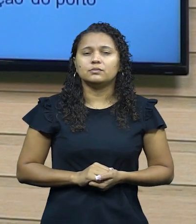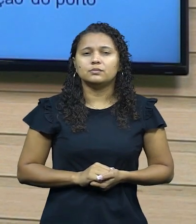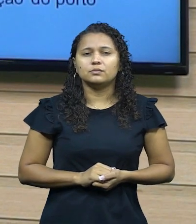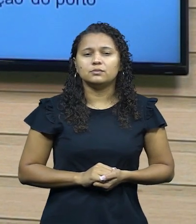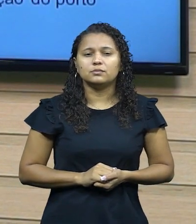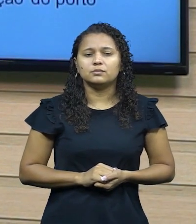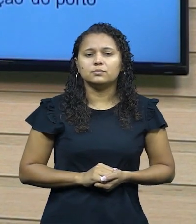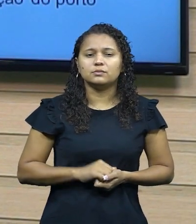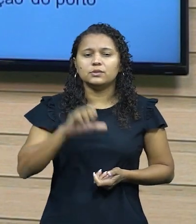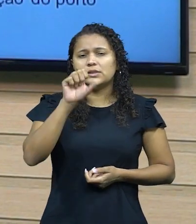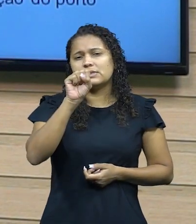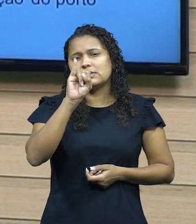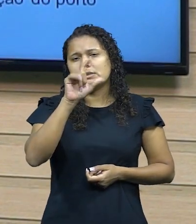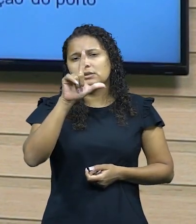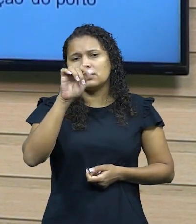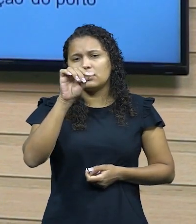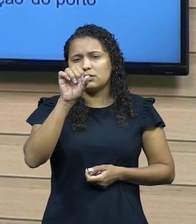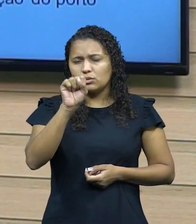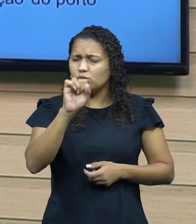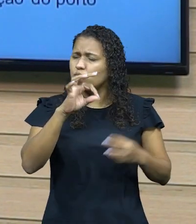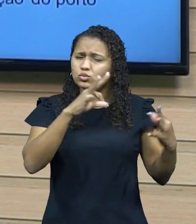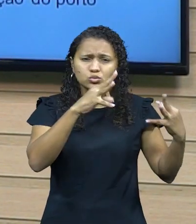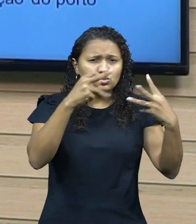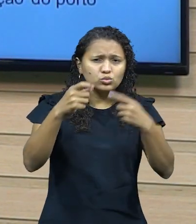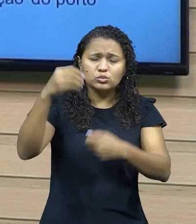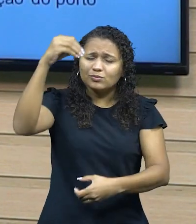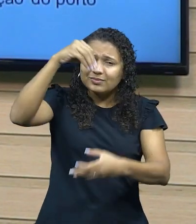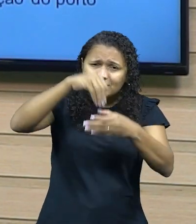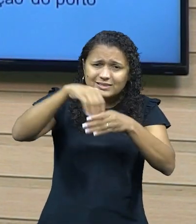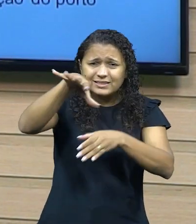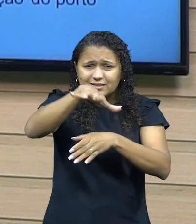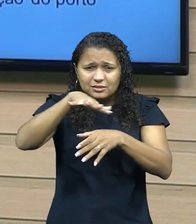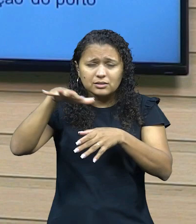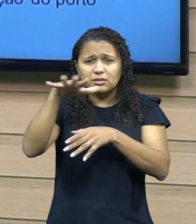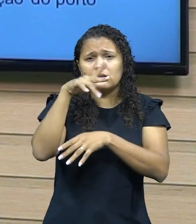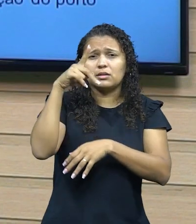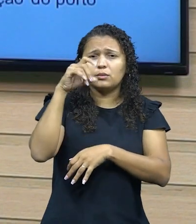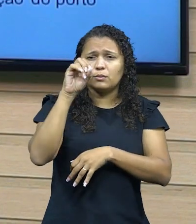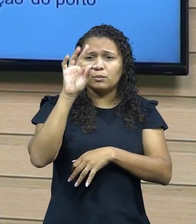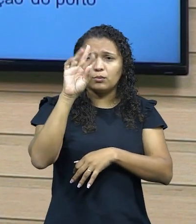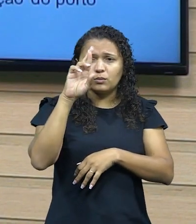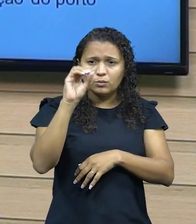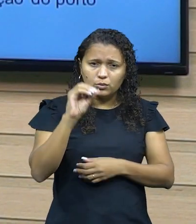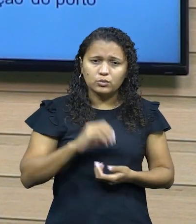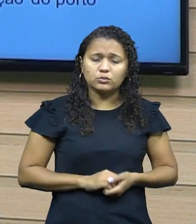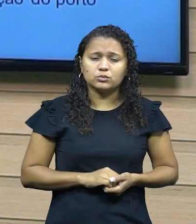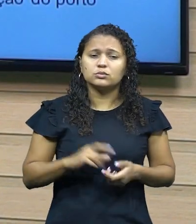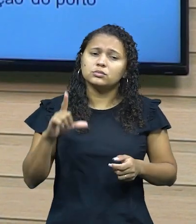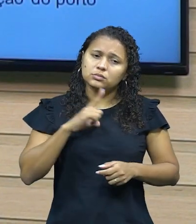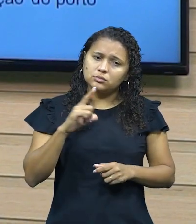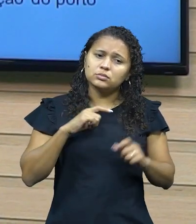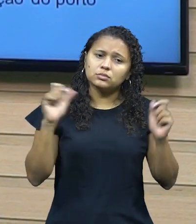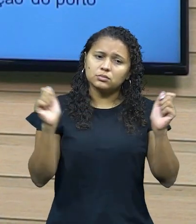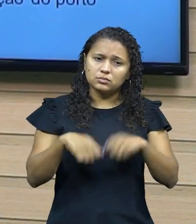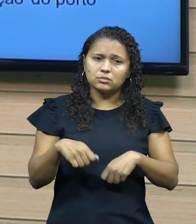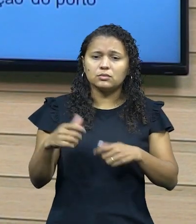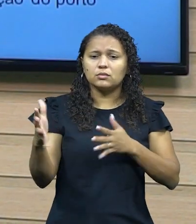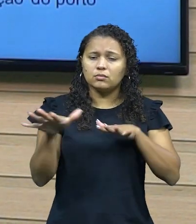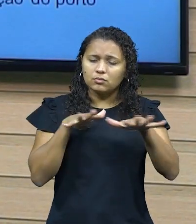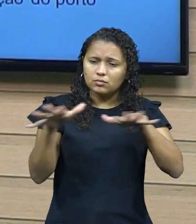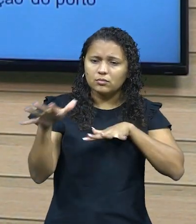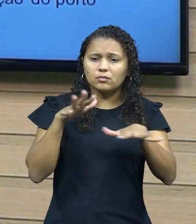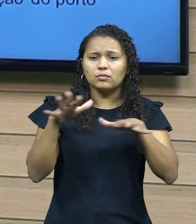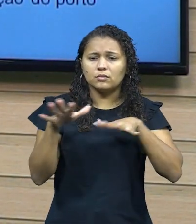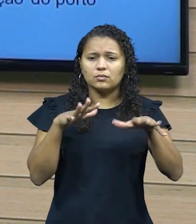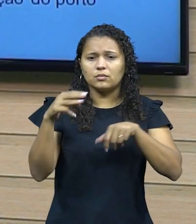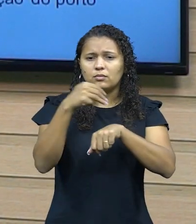os silos, tudo aquilo que está dentro do porto, da área do porto organizado, né? Que serve para fazer a